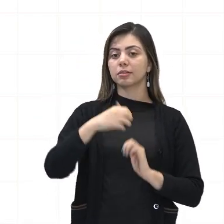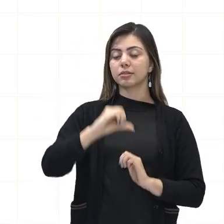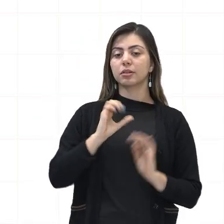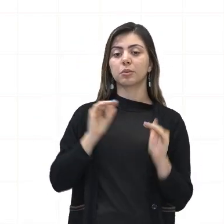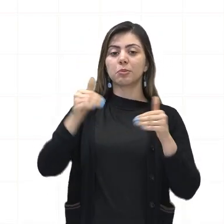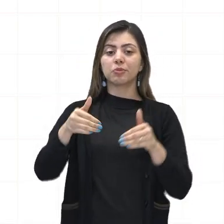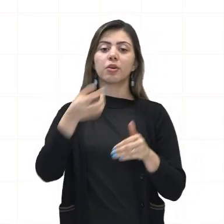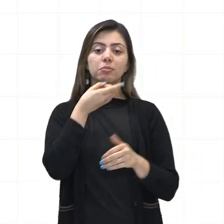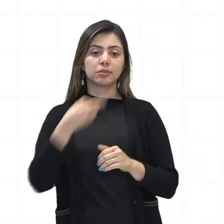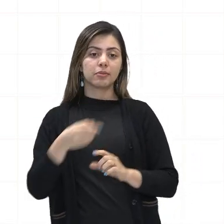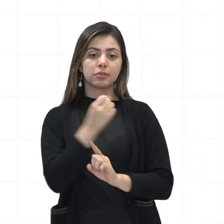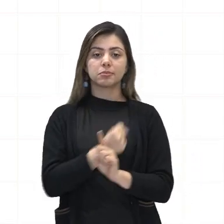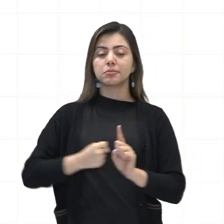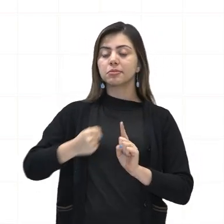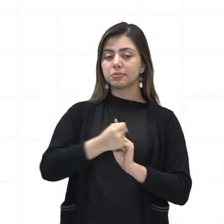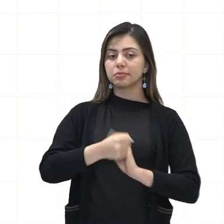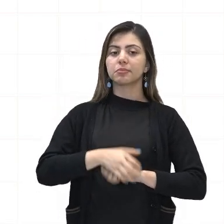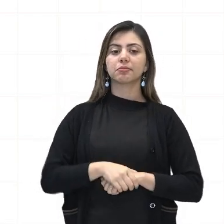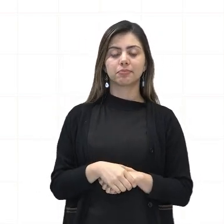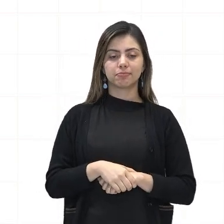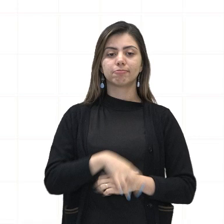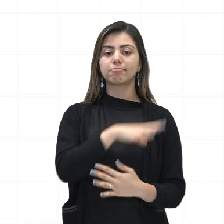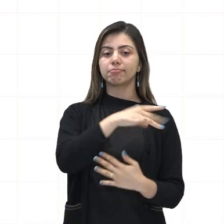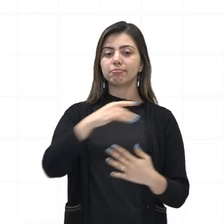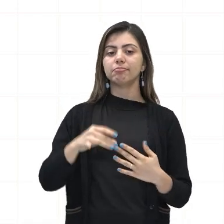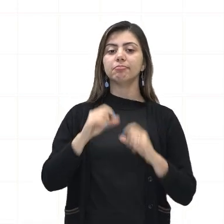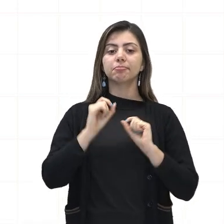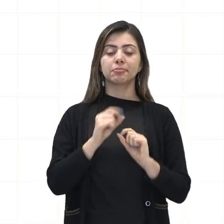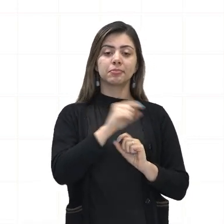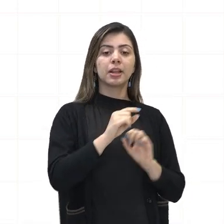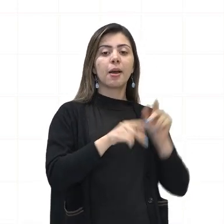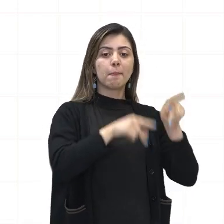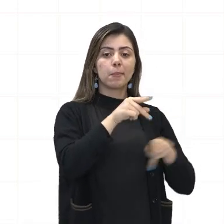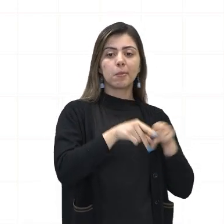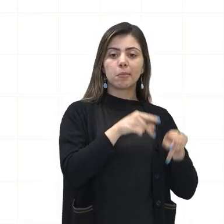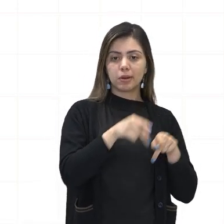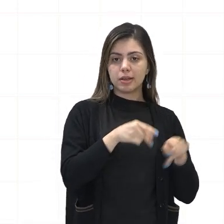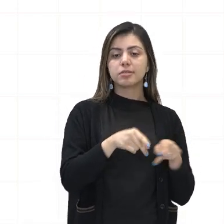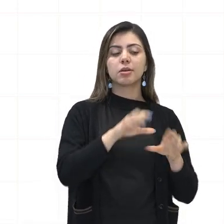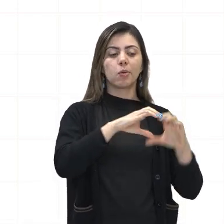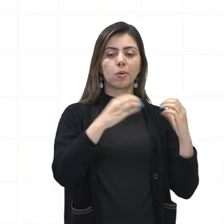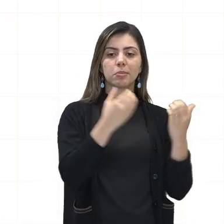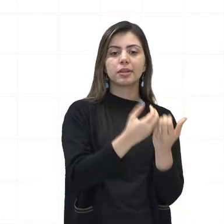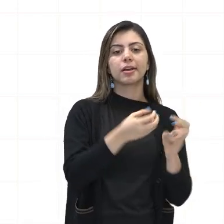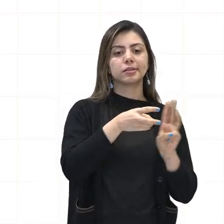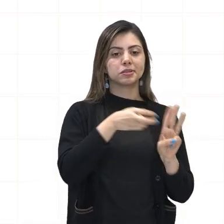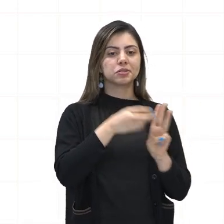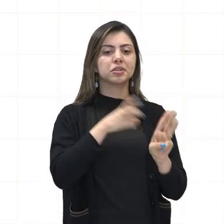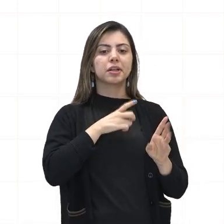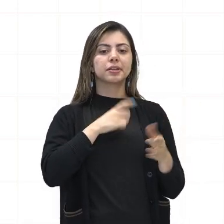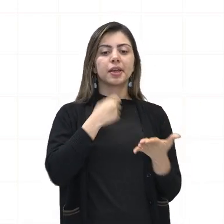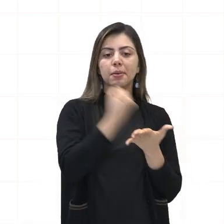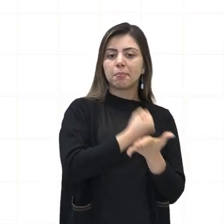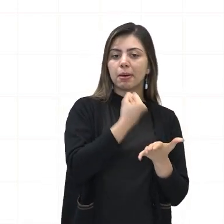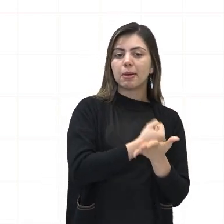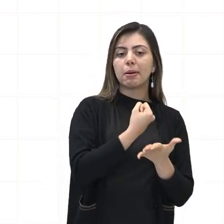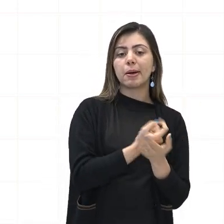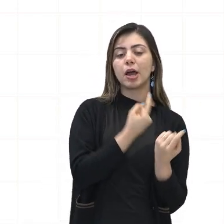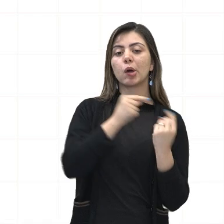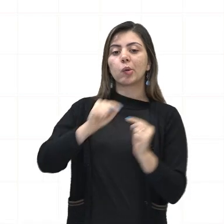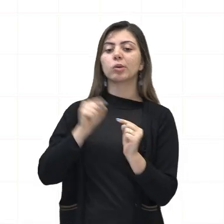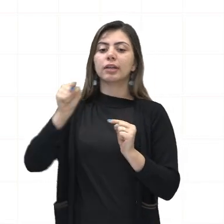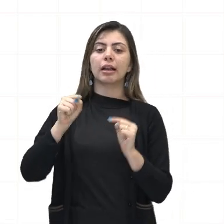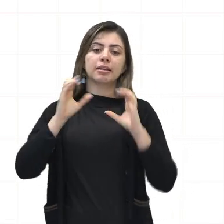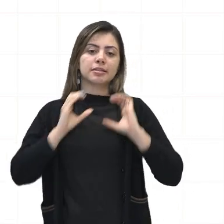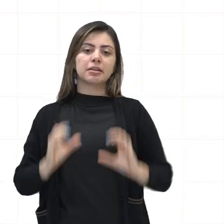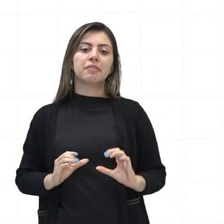século XIX, Darwinismo Social. Detalhamento, nós vamos verificar a resistência dos povos e